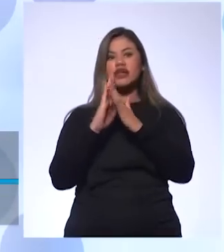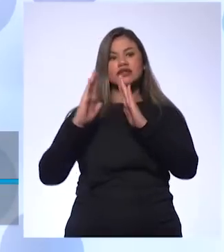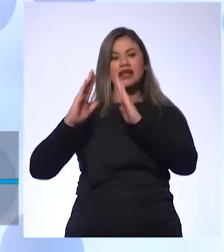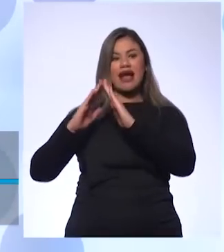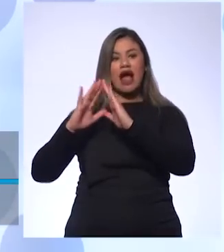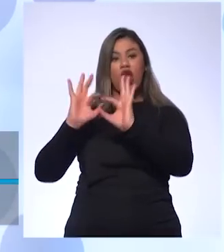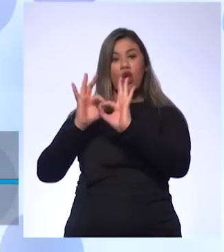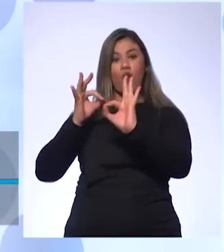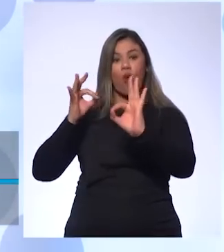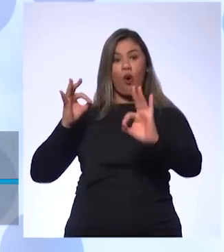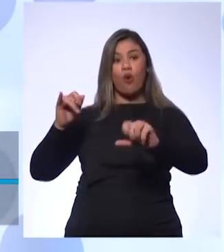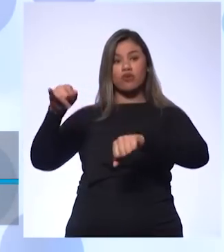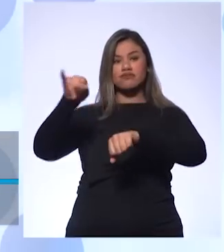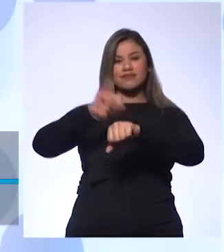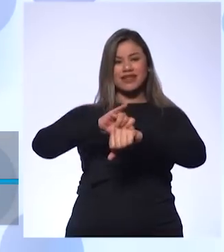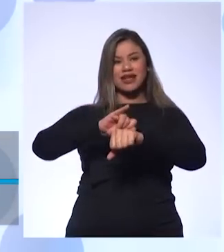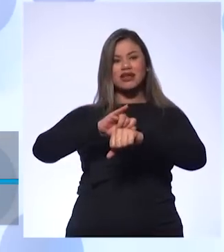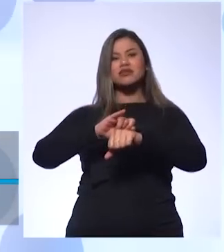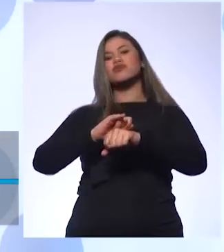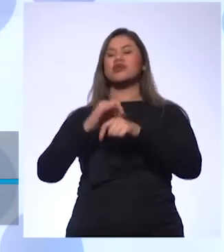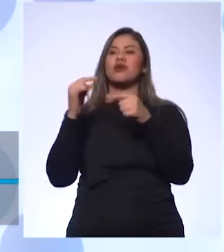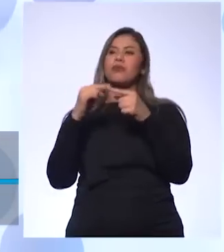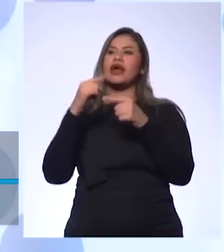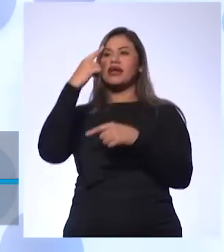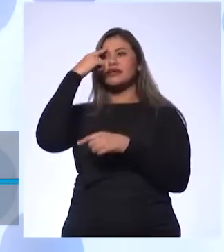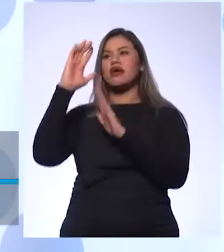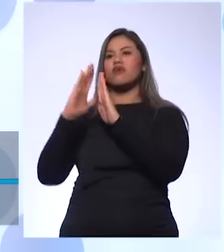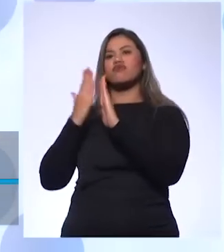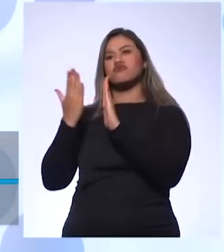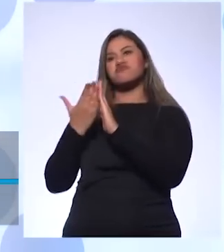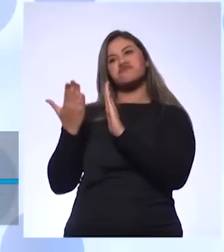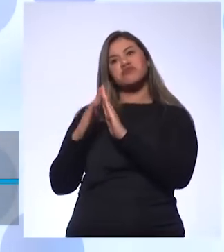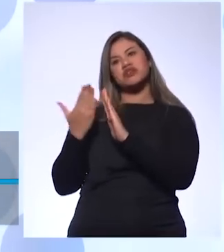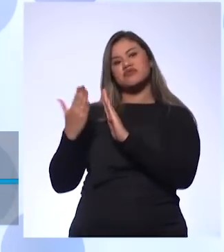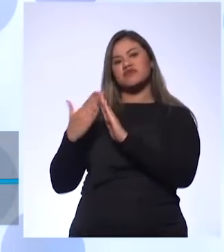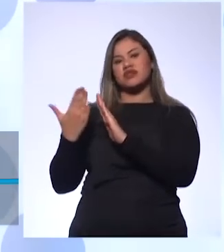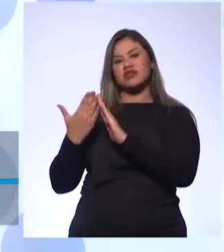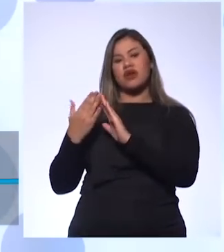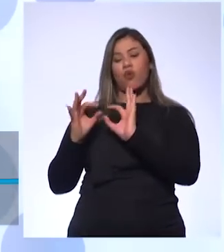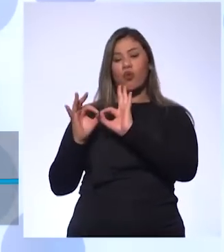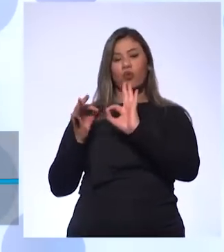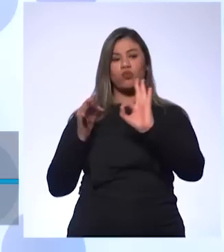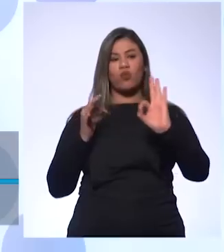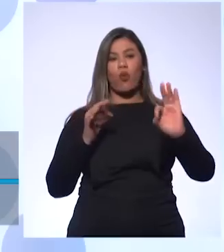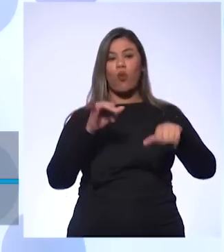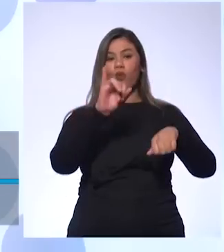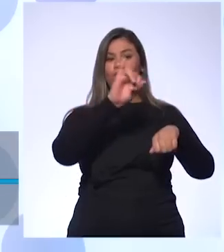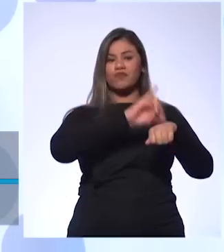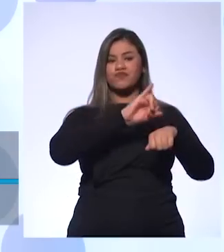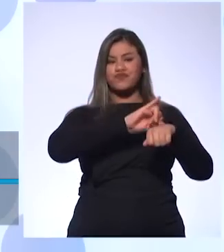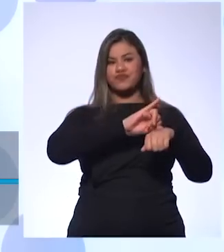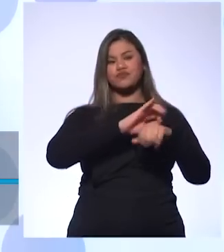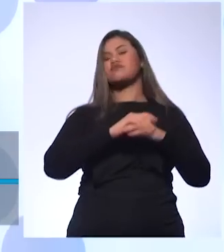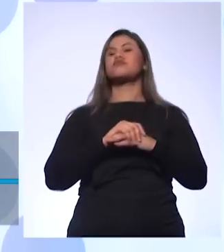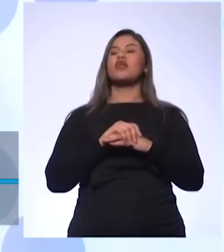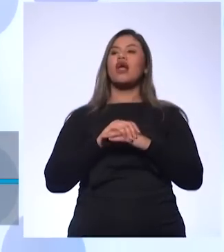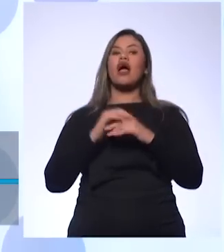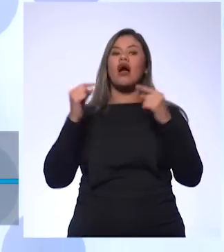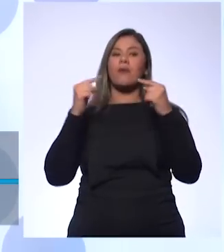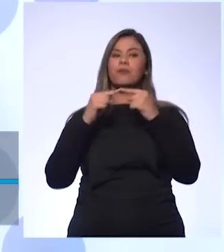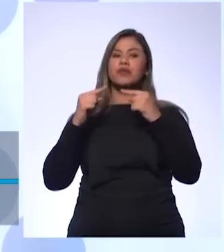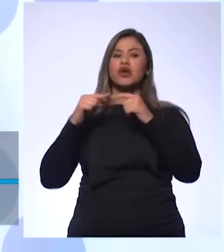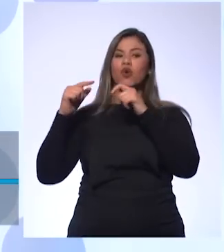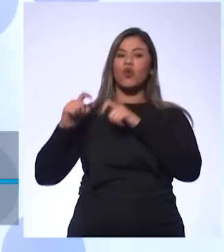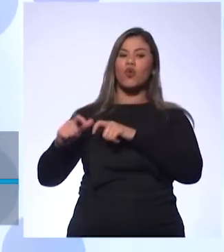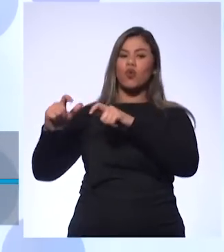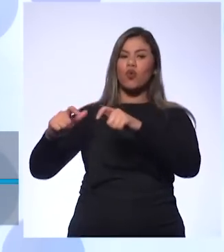esse contexto de periferia e atribui a lógica matemática. Periferia, centro, periferia. A periferia é aquele espaço pelo qual não